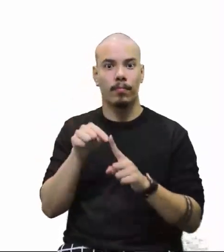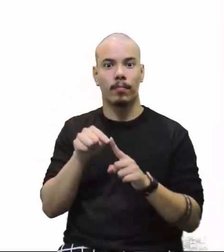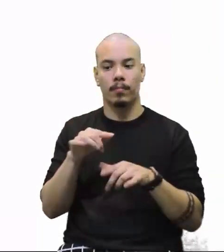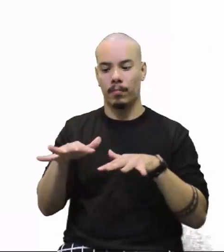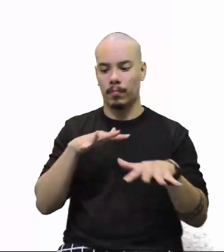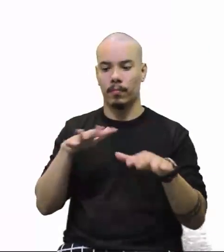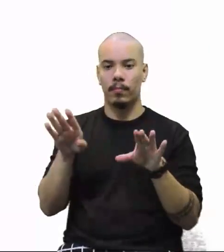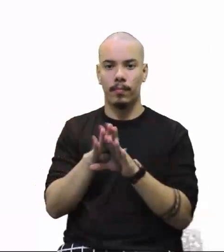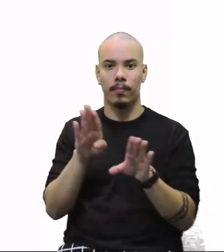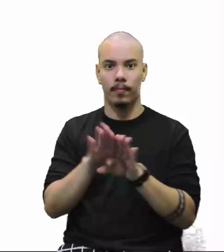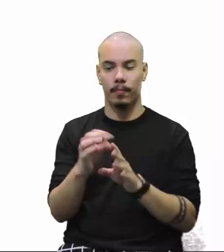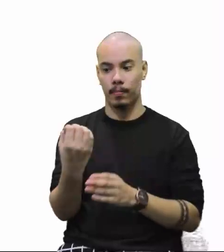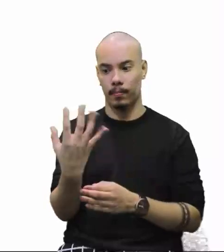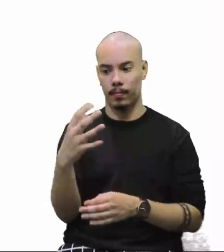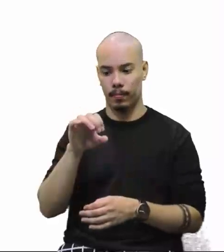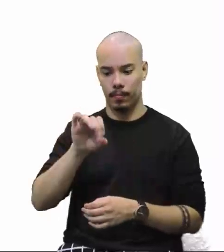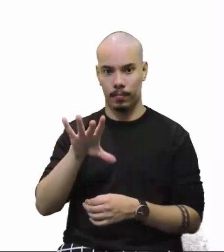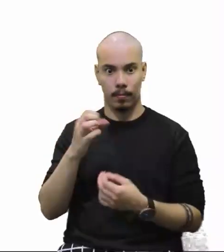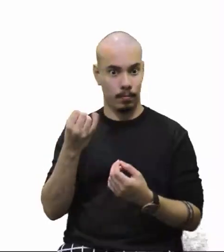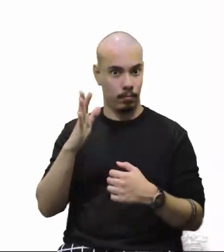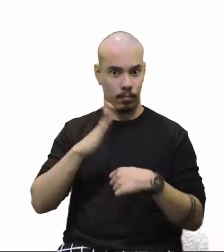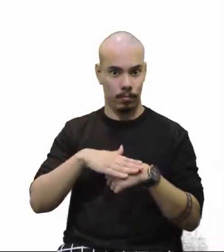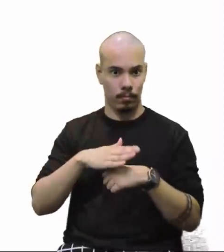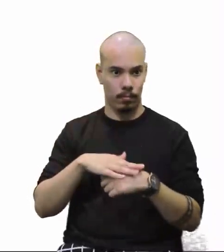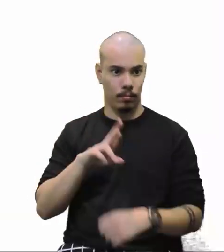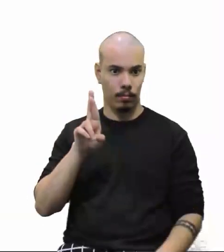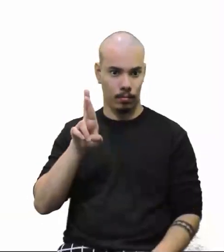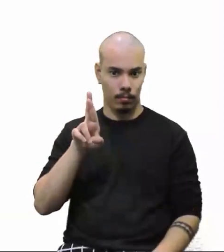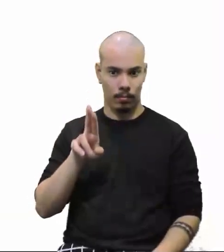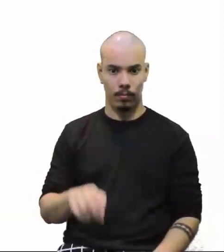tempo iluminar também, se quiser.